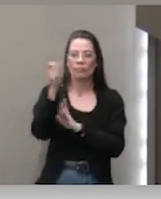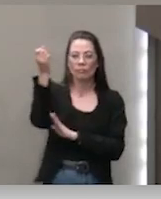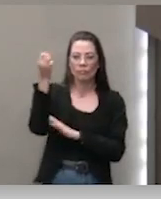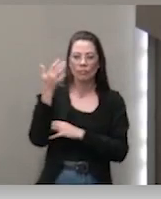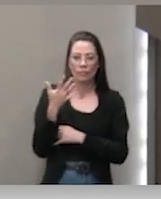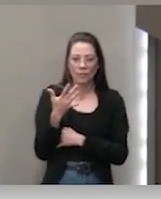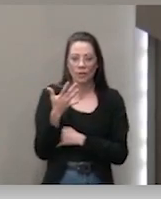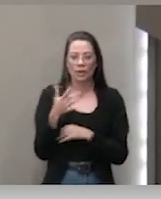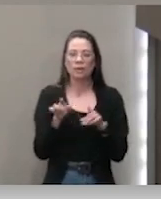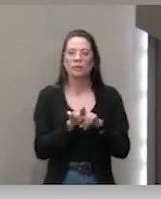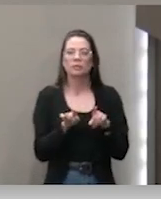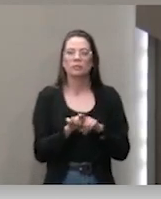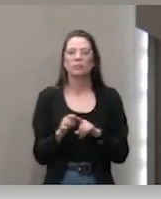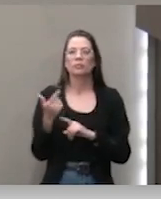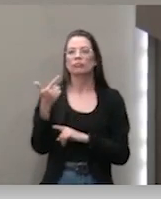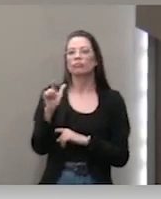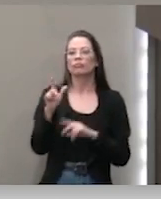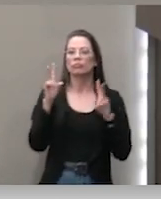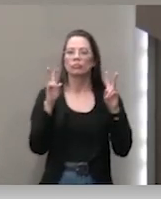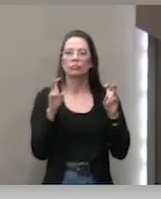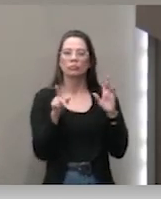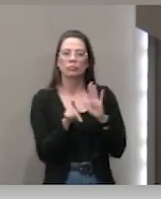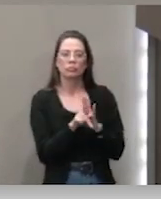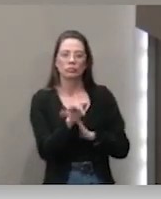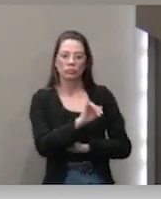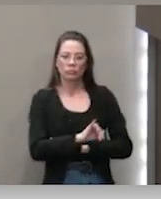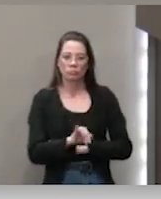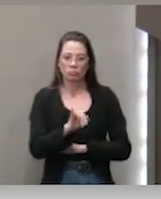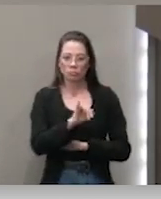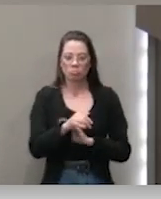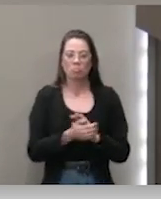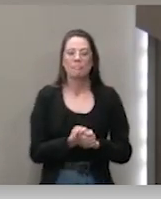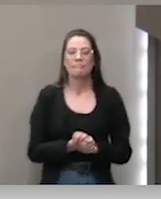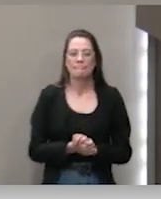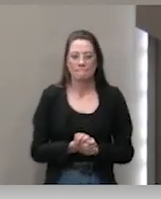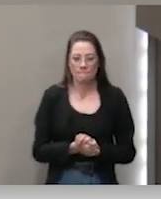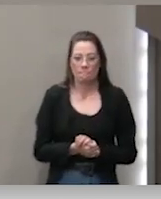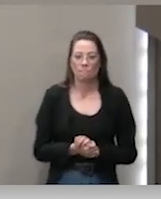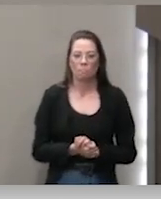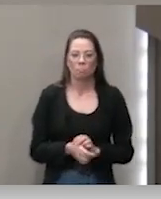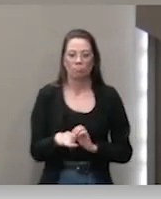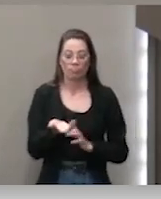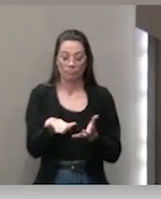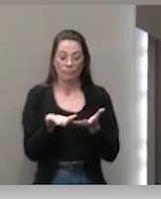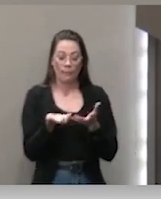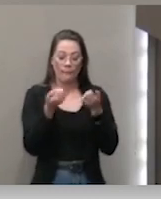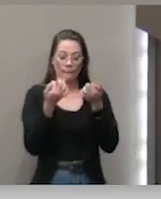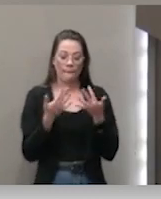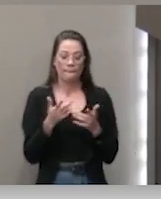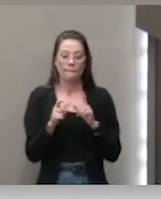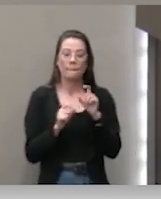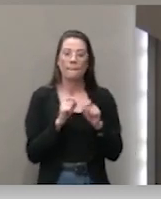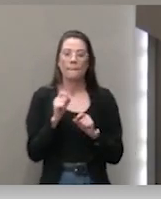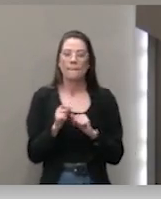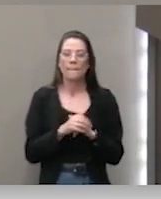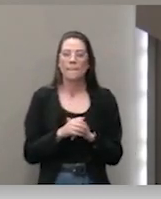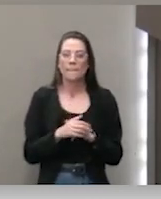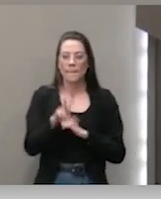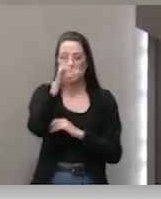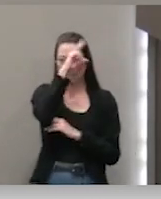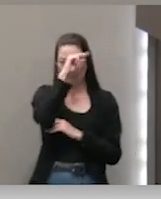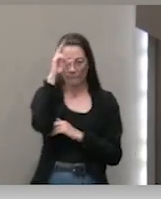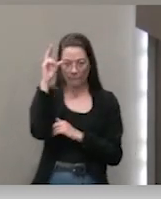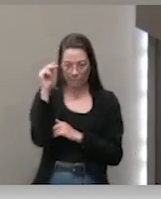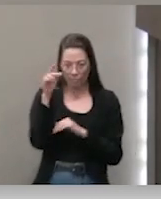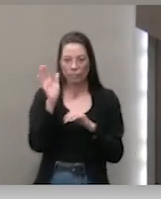também e tantas outras questões importantes. Então, quero deixar aqui que o prefeito